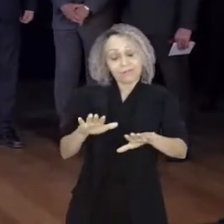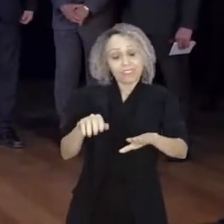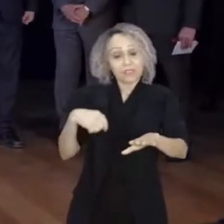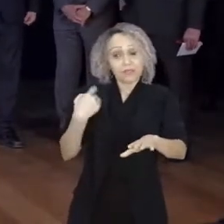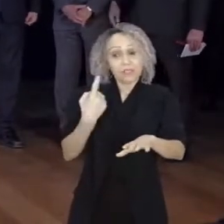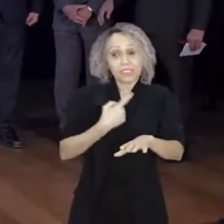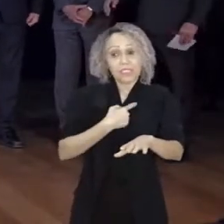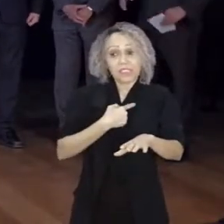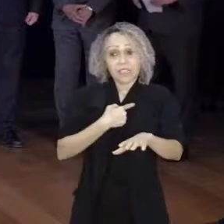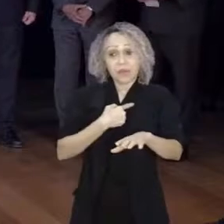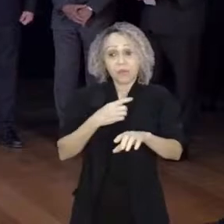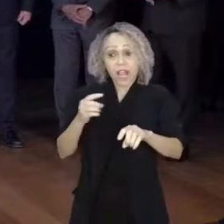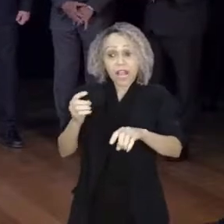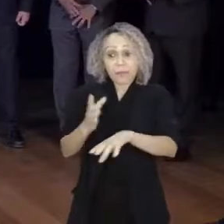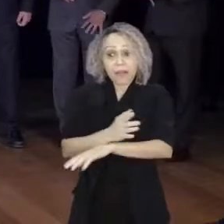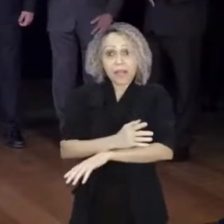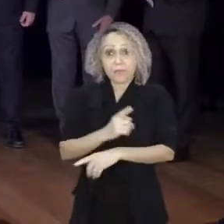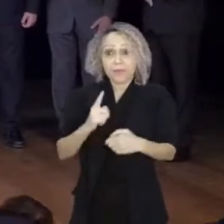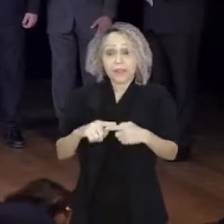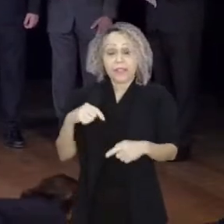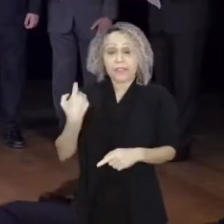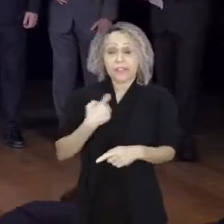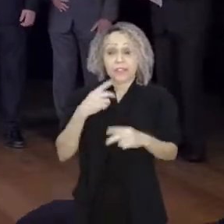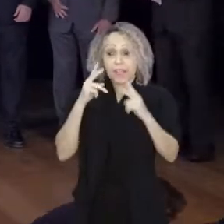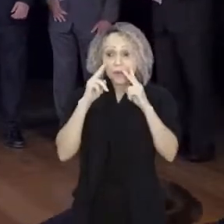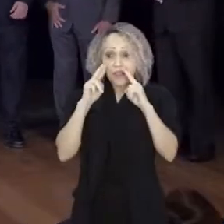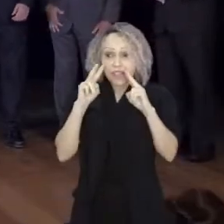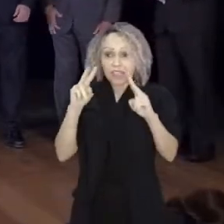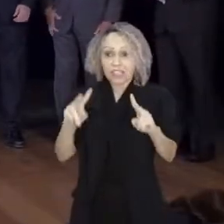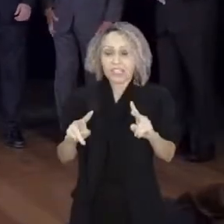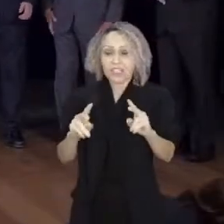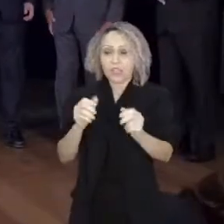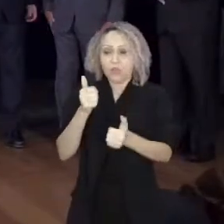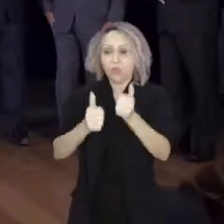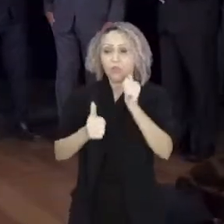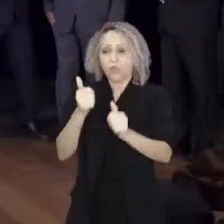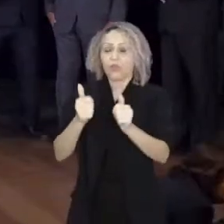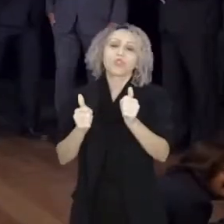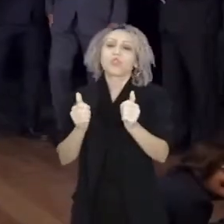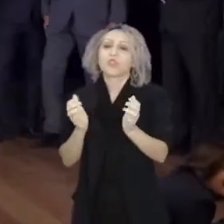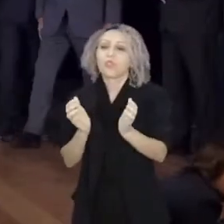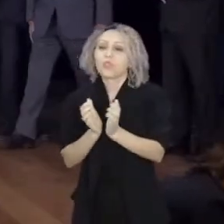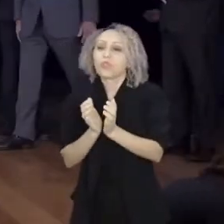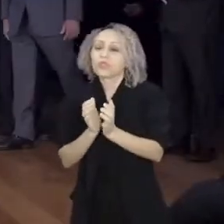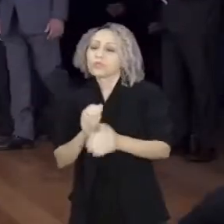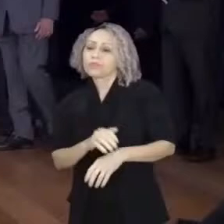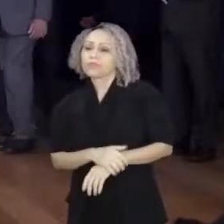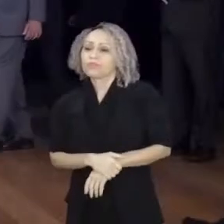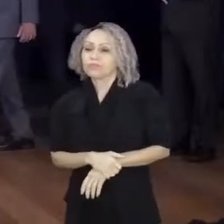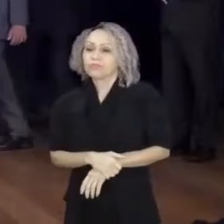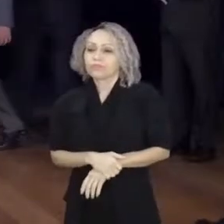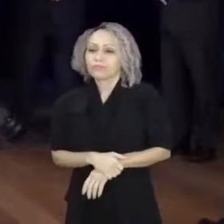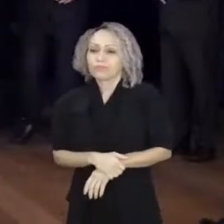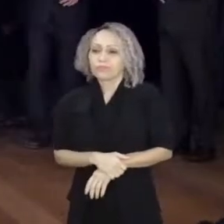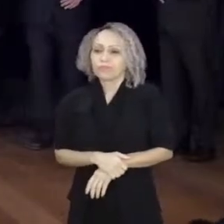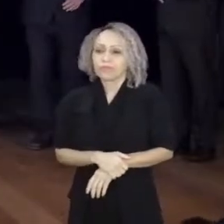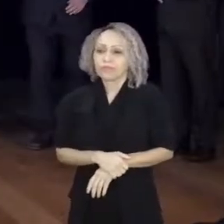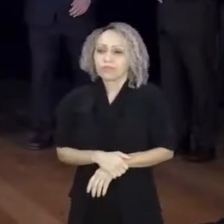obrigado. Vai começar o jogo. Lacando o jogo.